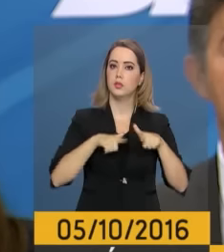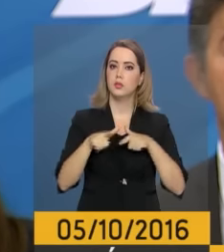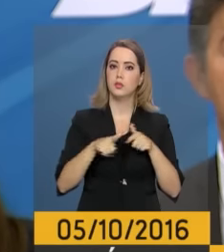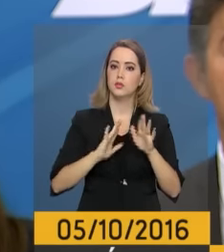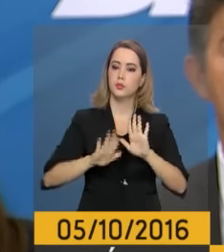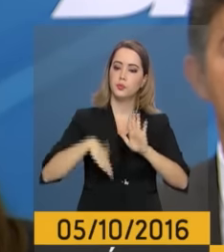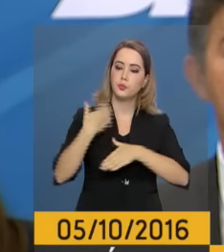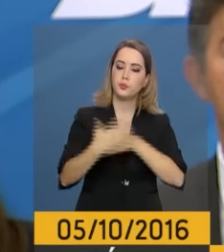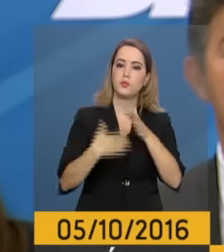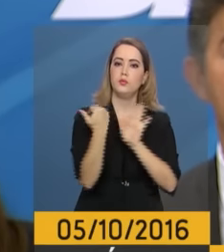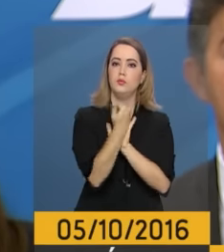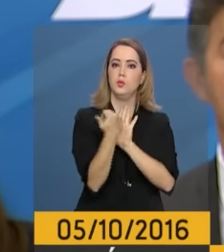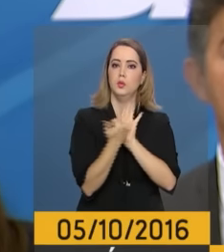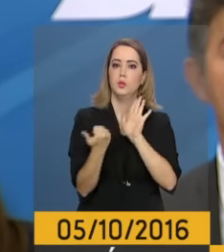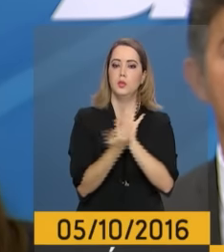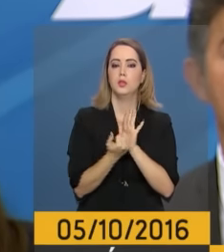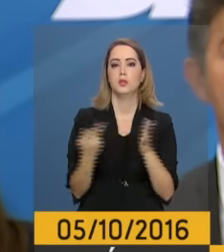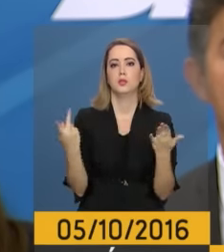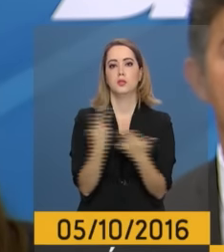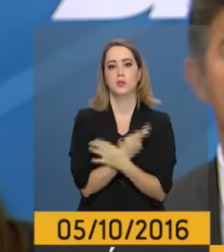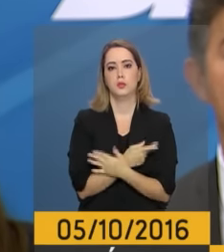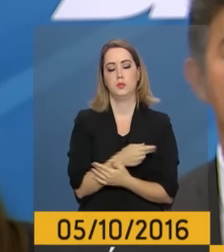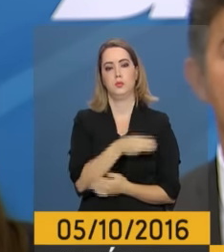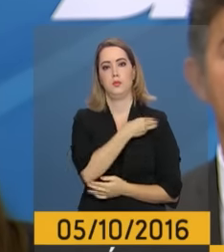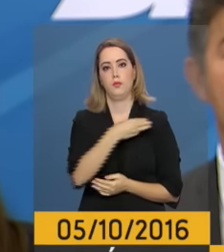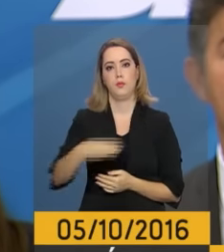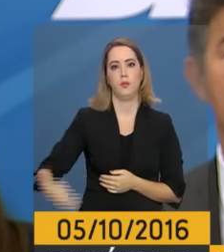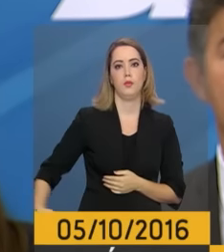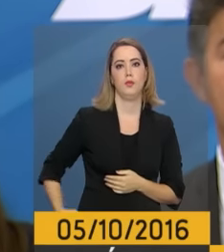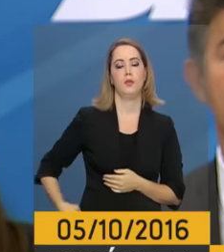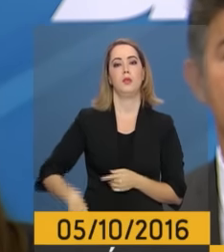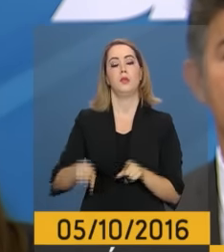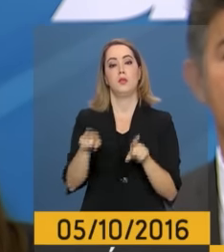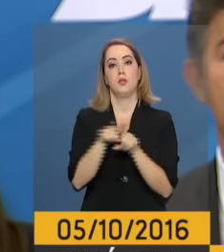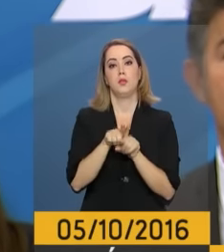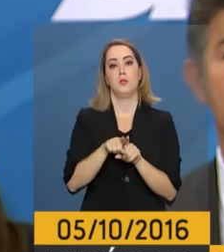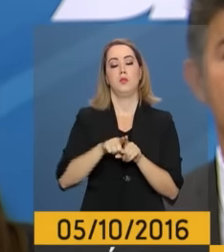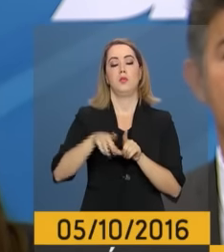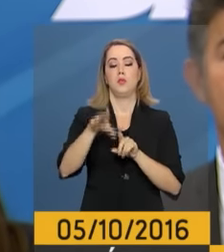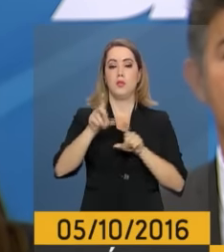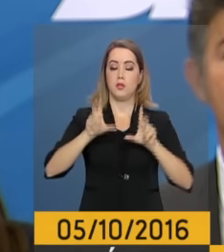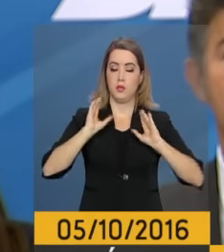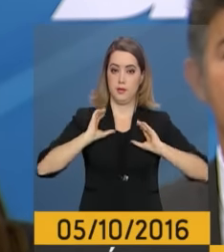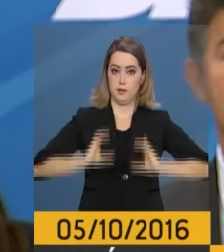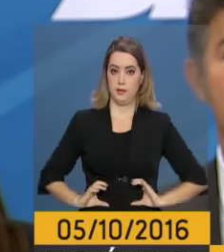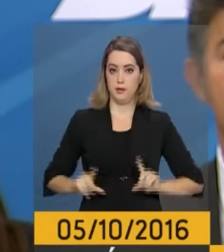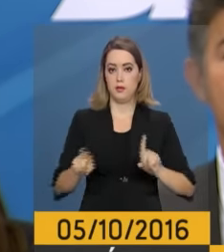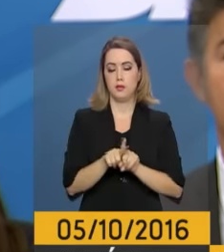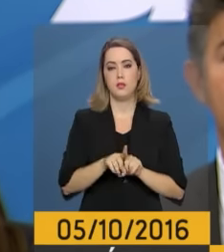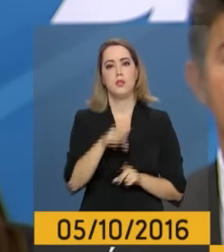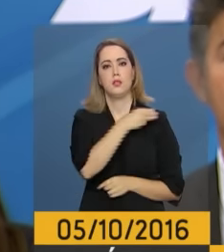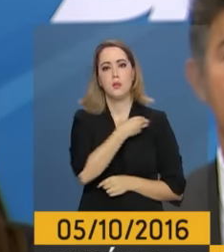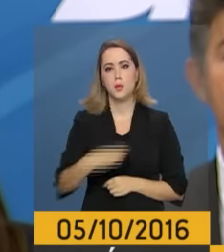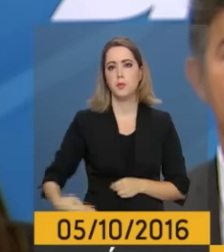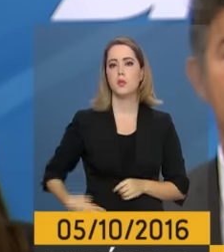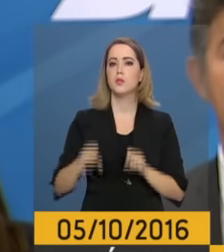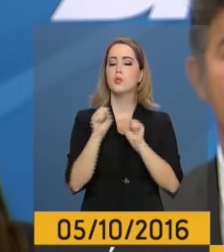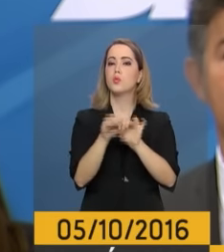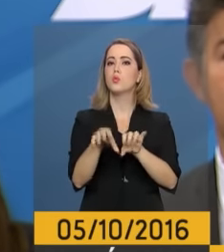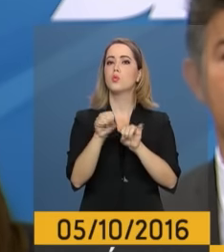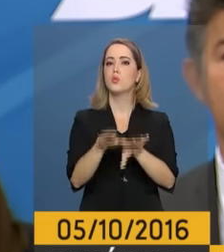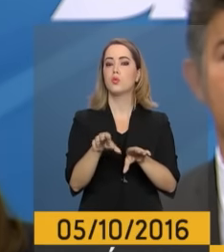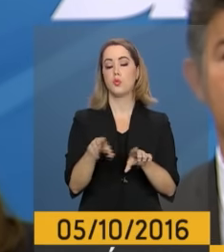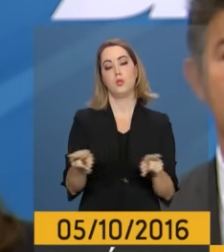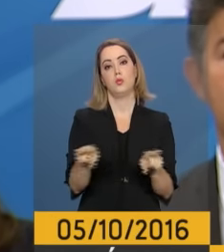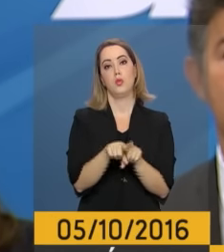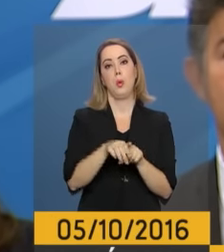programa existir, que é o ministro Alexandre Moraes, da Justiça e Cidadania, ministro Mendonça Filho, da Educação, a